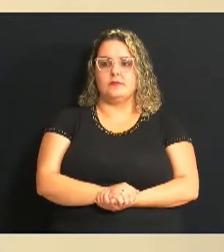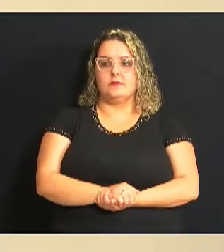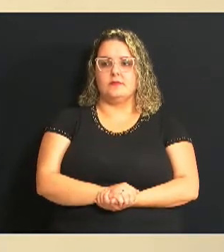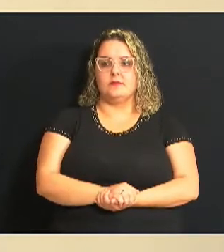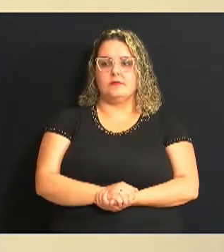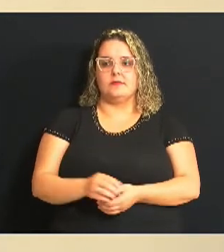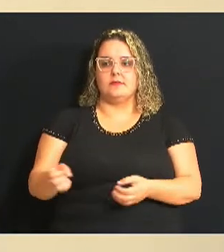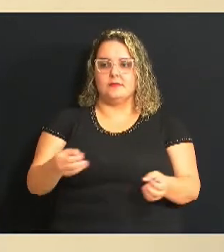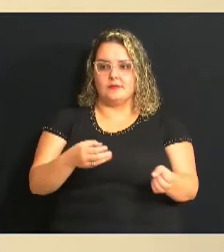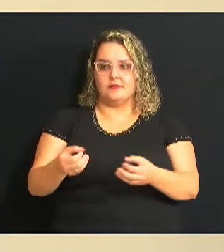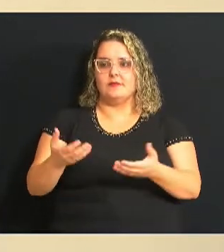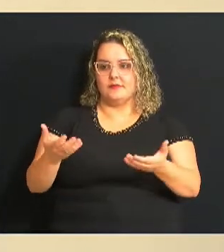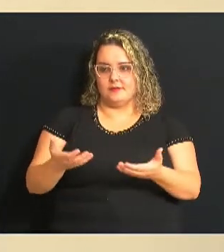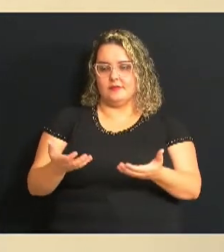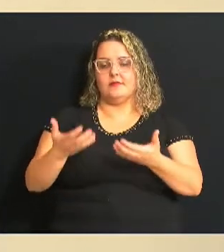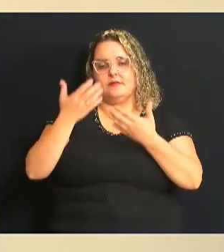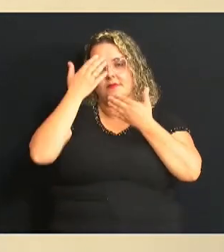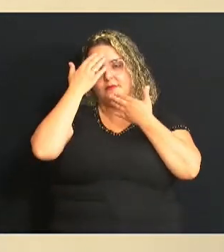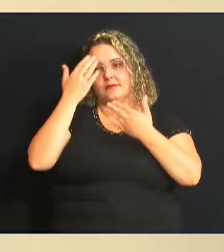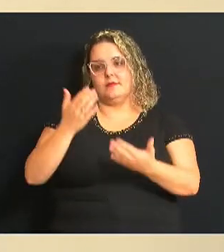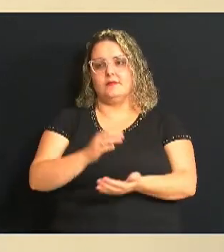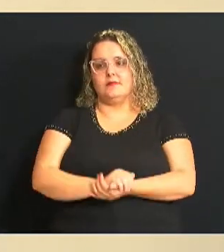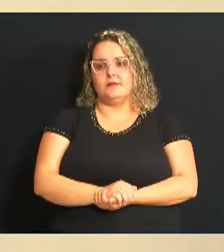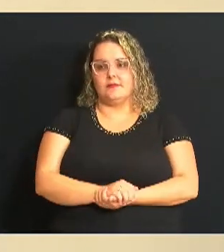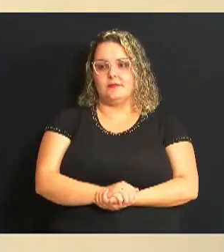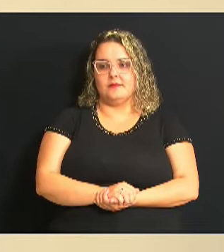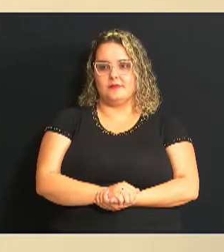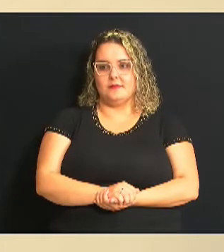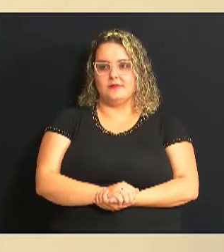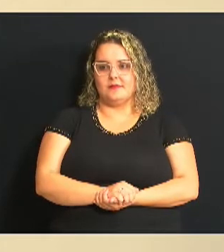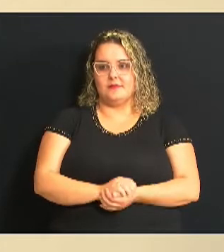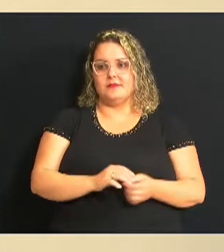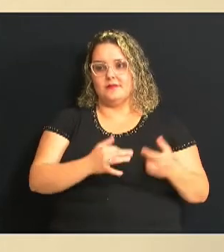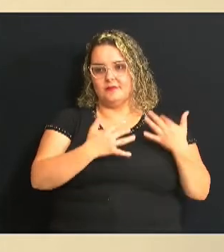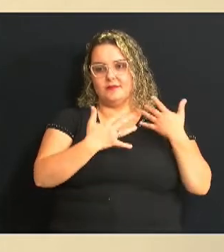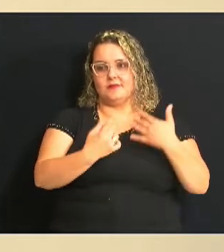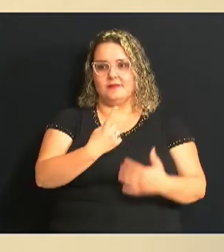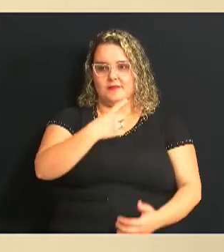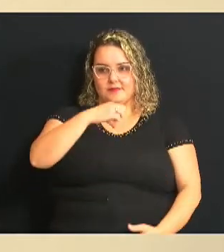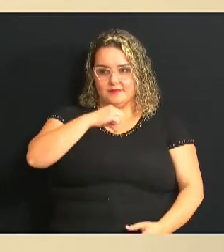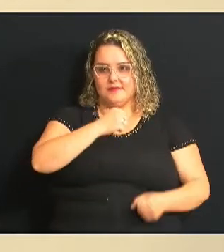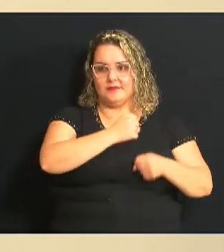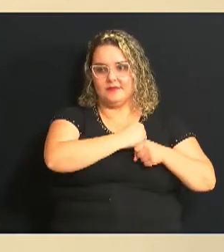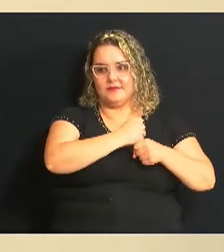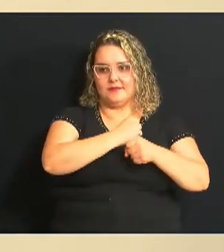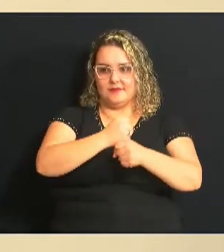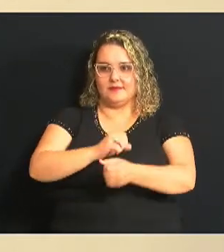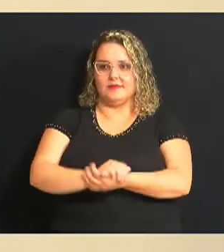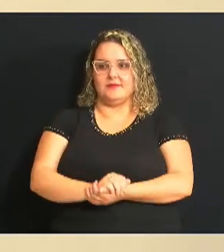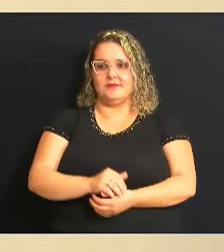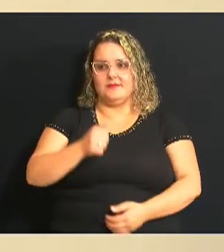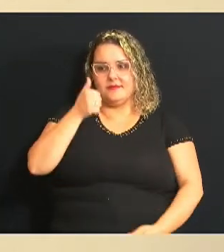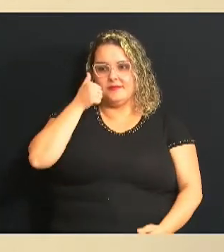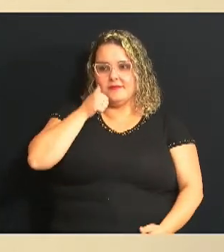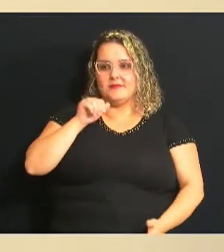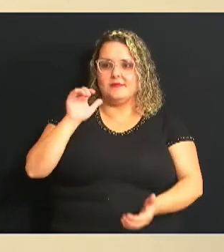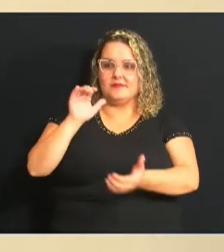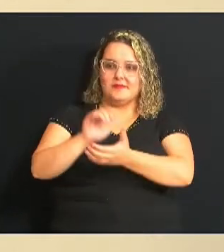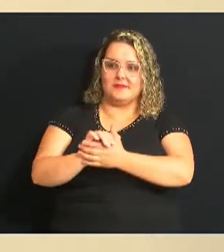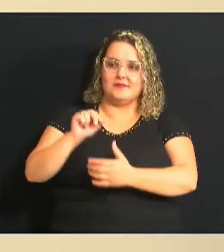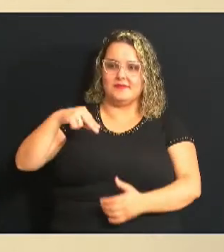atualmente, eu quero agradecer, atualmente eu falo nos últimos 19 anos, minha querida esposa, Ana